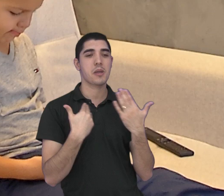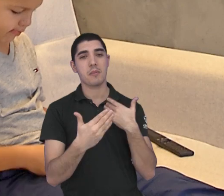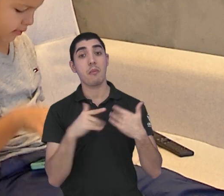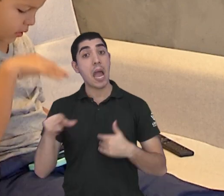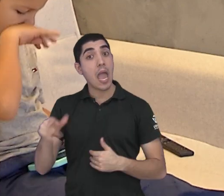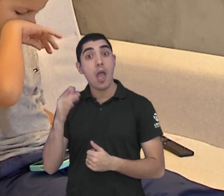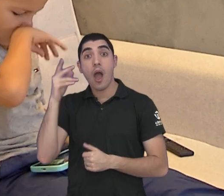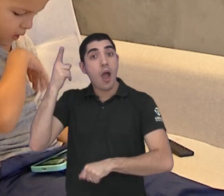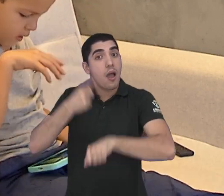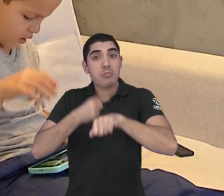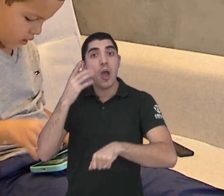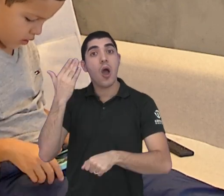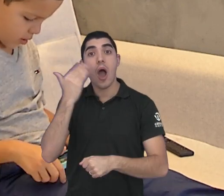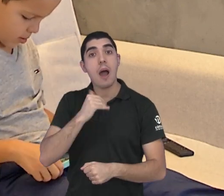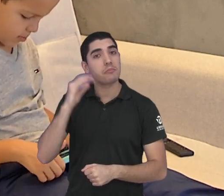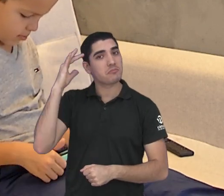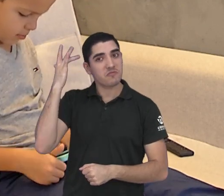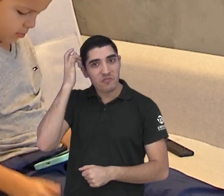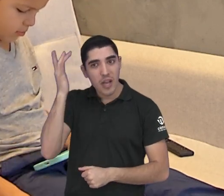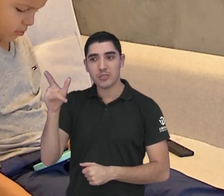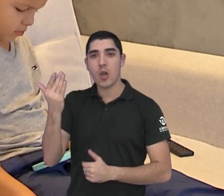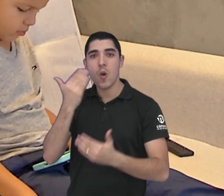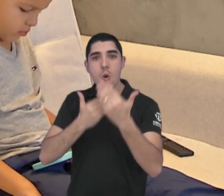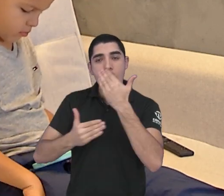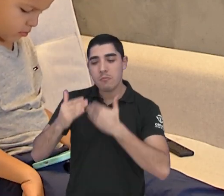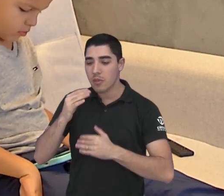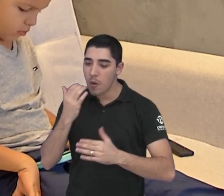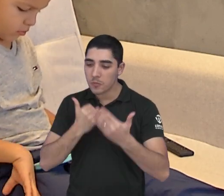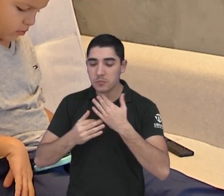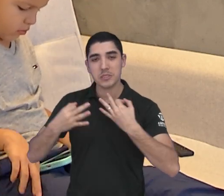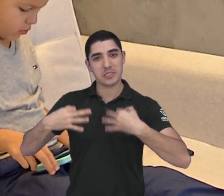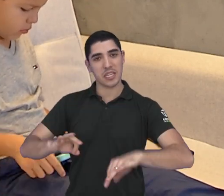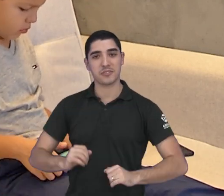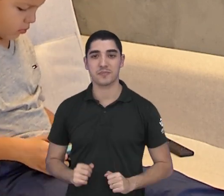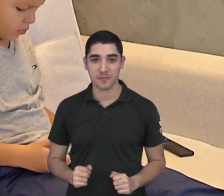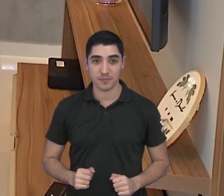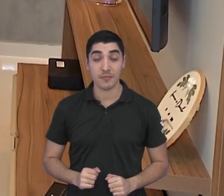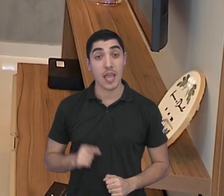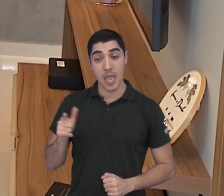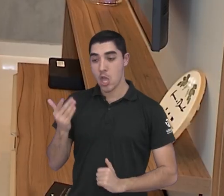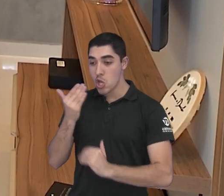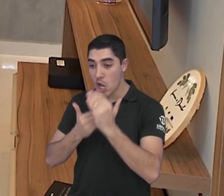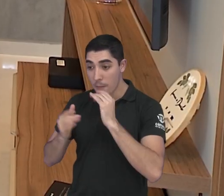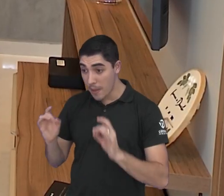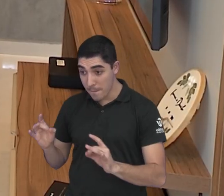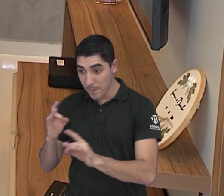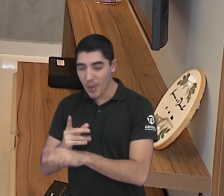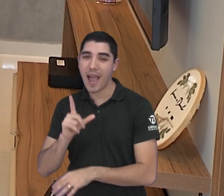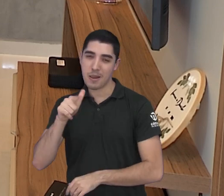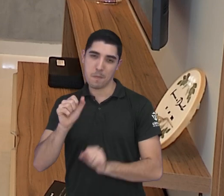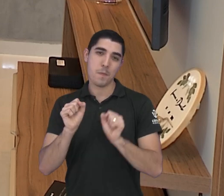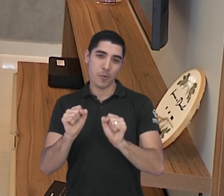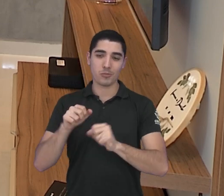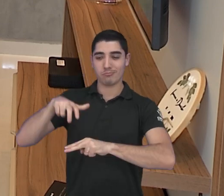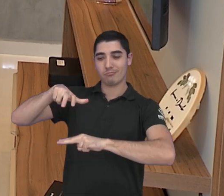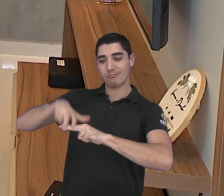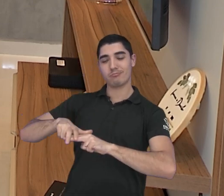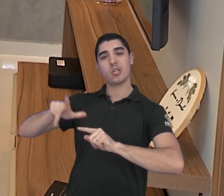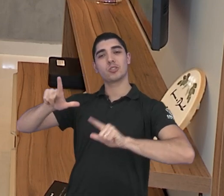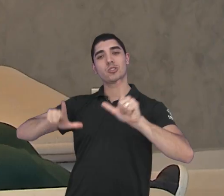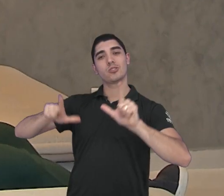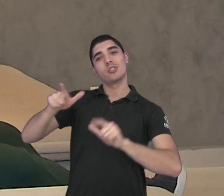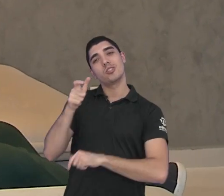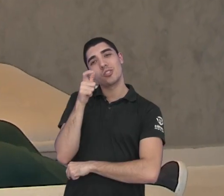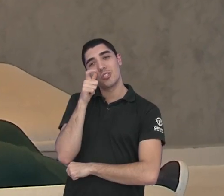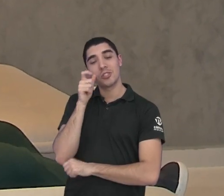a alimentação vai muito melhor, ele presta atenção, acaba até comendo mais rápido. Depois de comer, aí sim, o Alonso vai para o